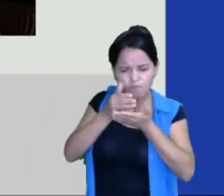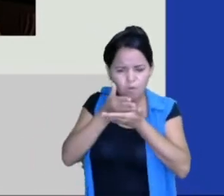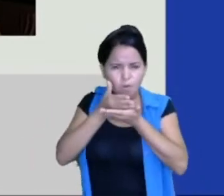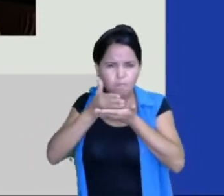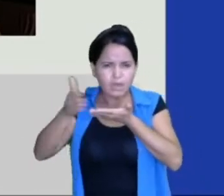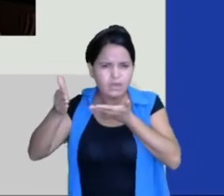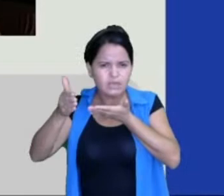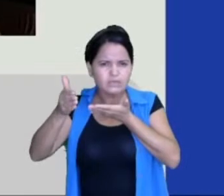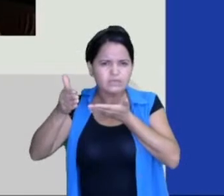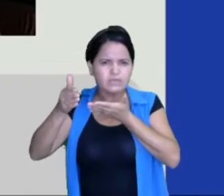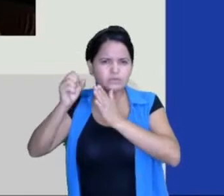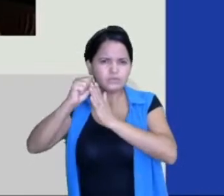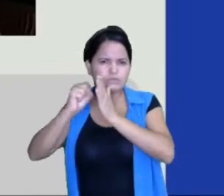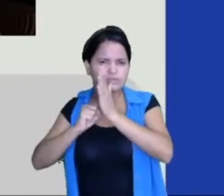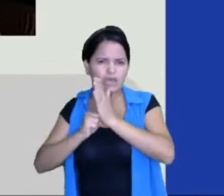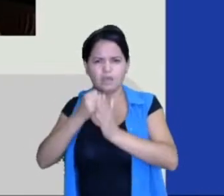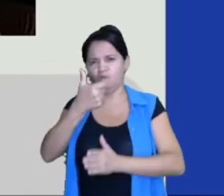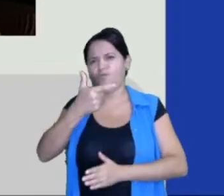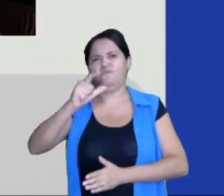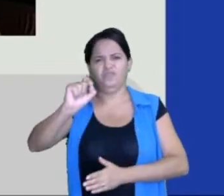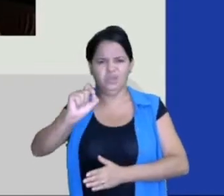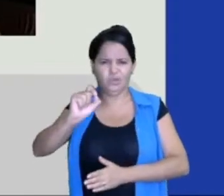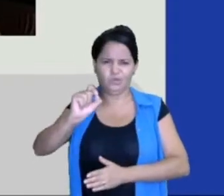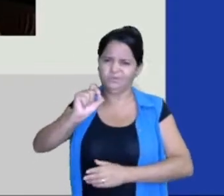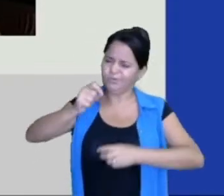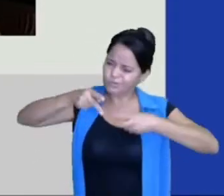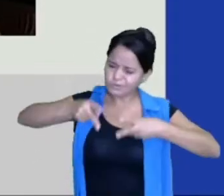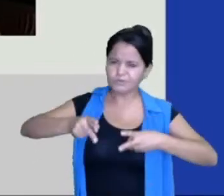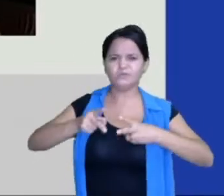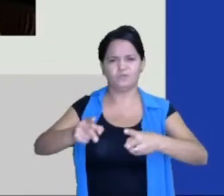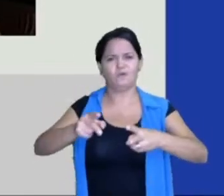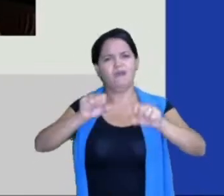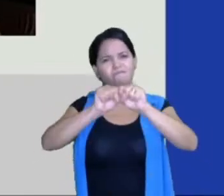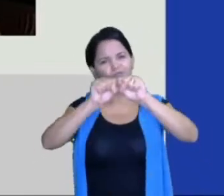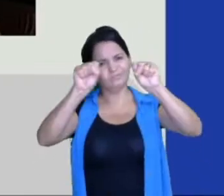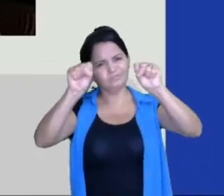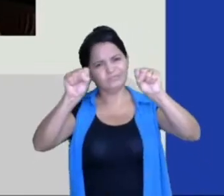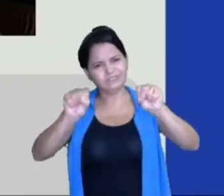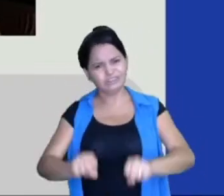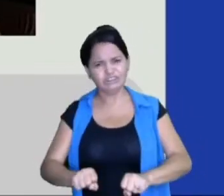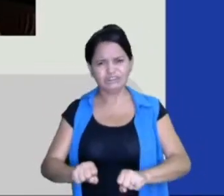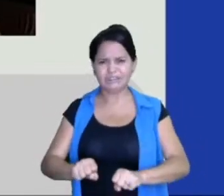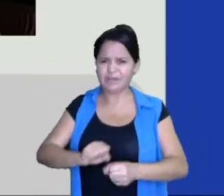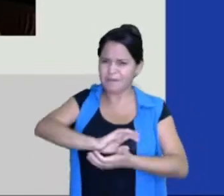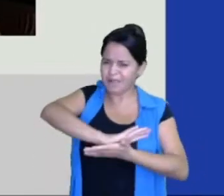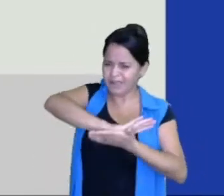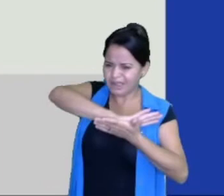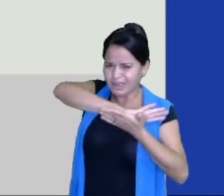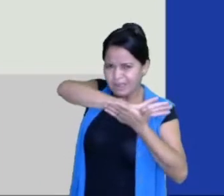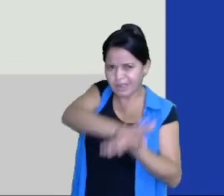XX, permanecia um sistema coletivo de servidão.